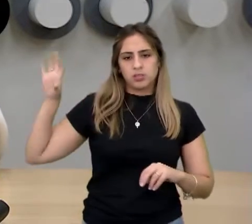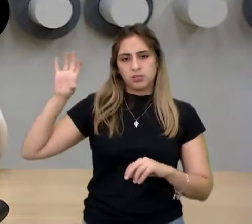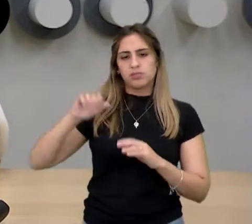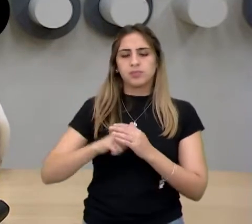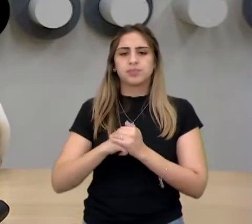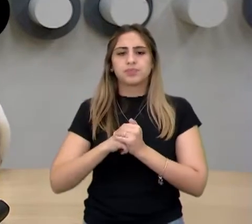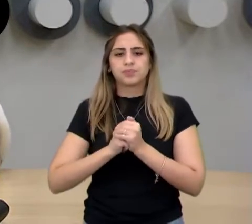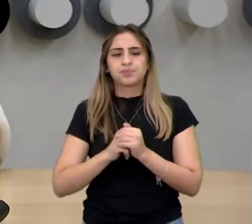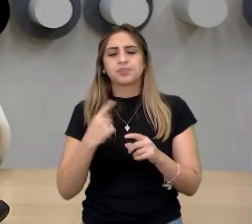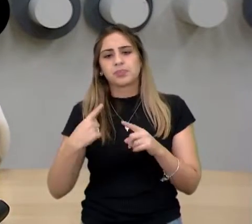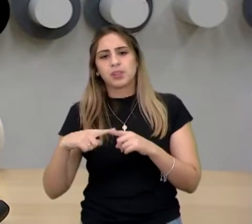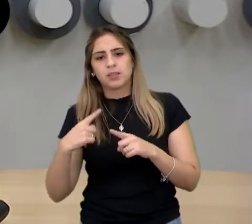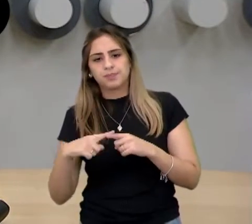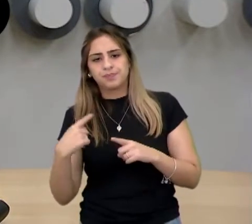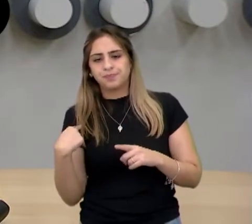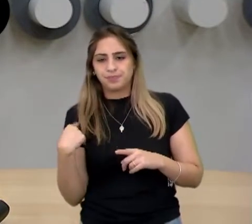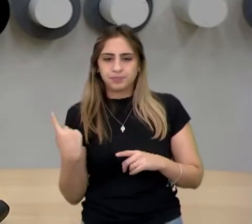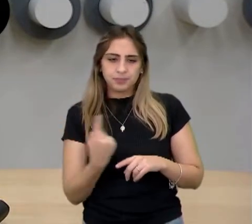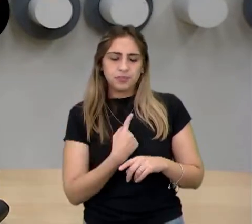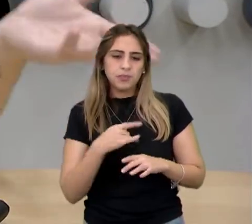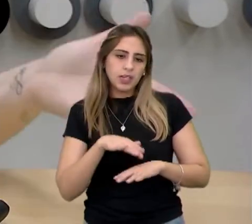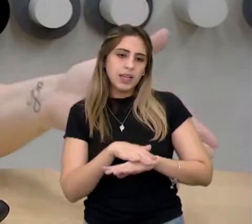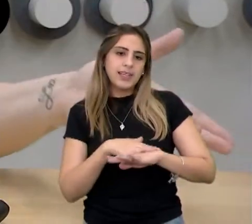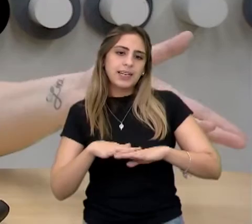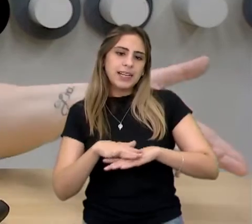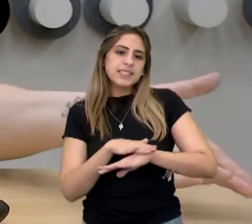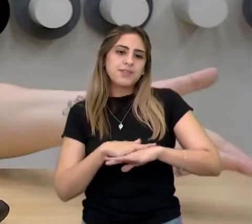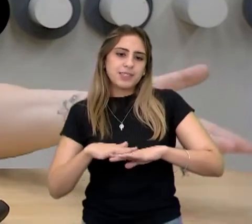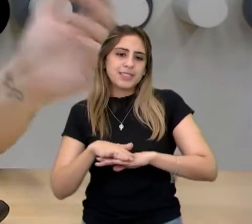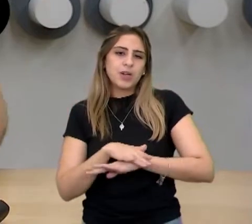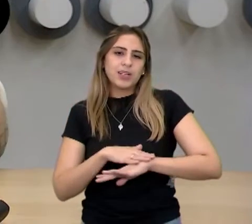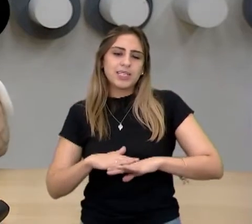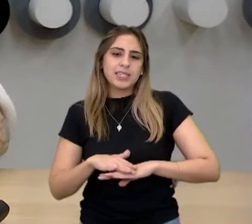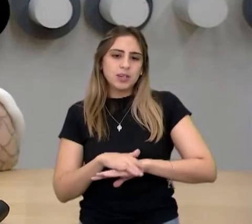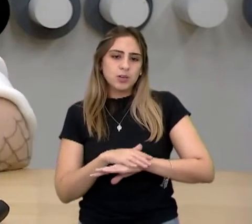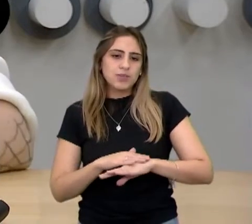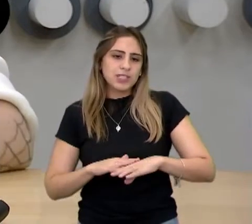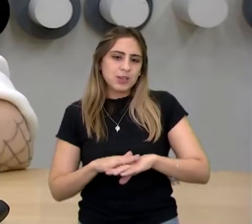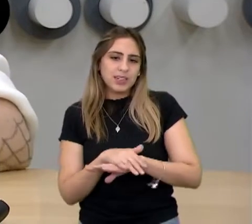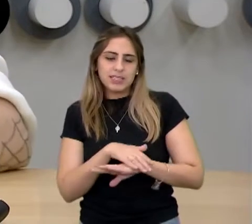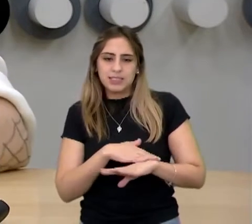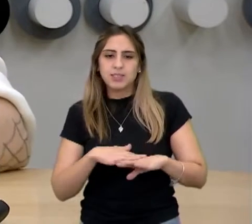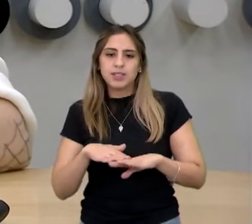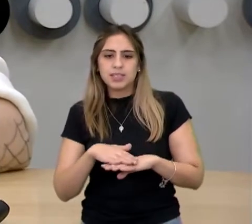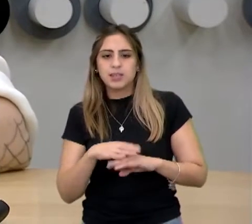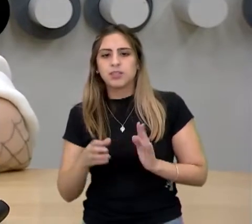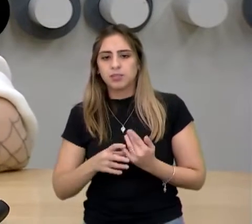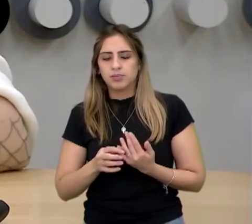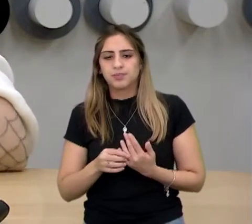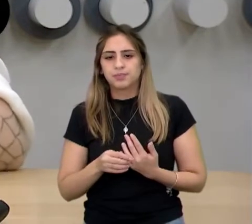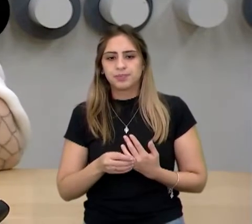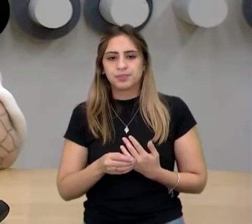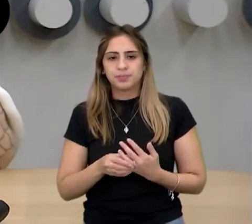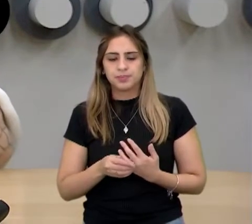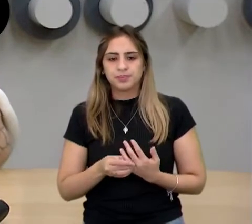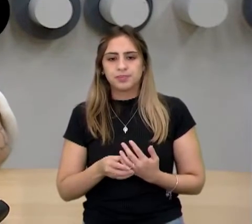maiúsculo, porque nós vamos conversar, e esse é o título da aula, sobre leis